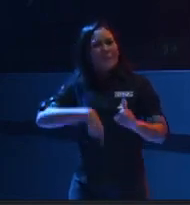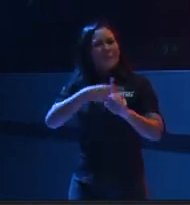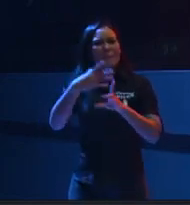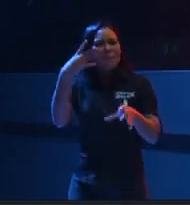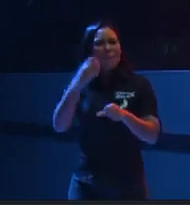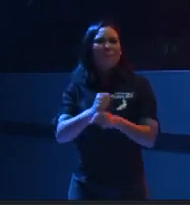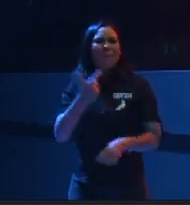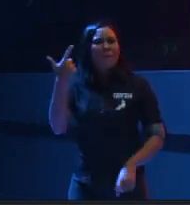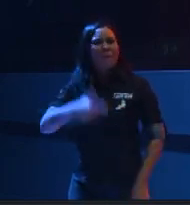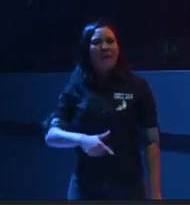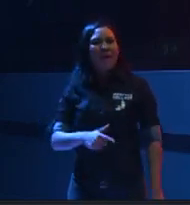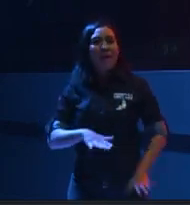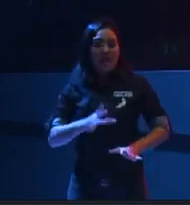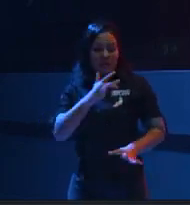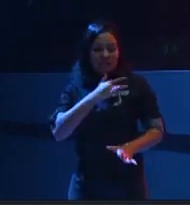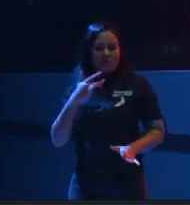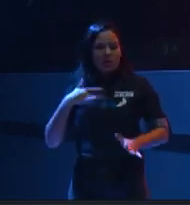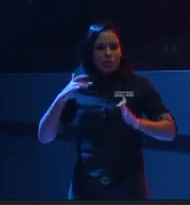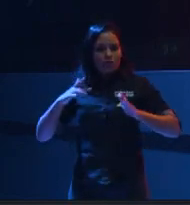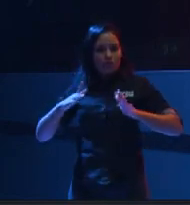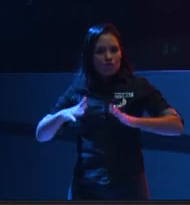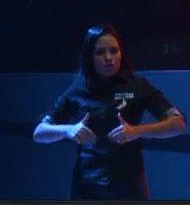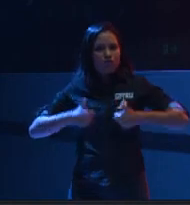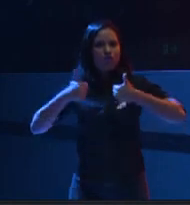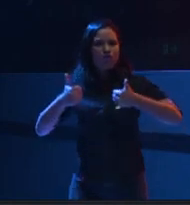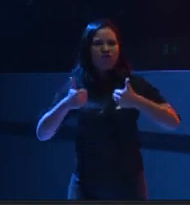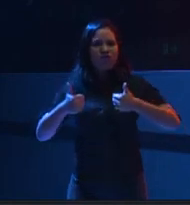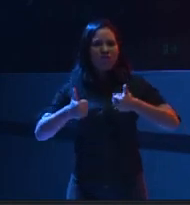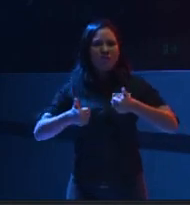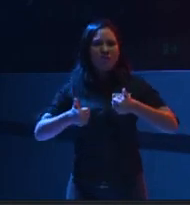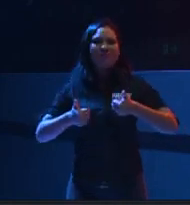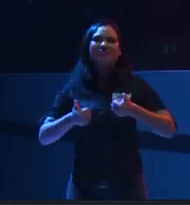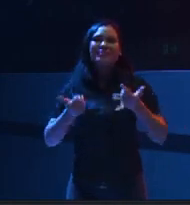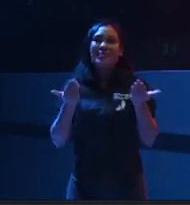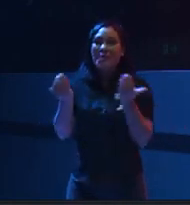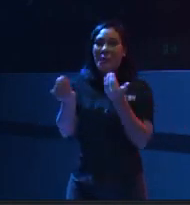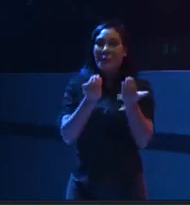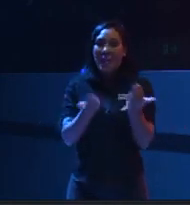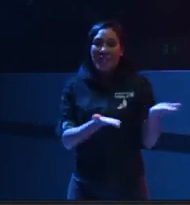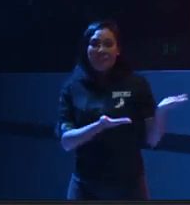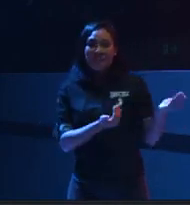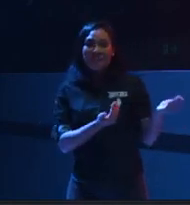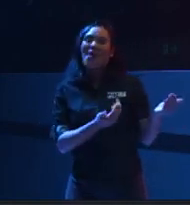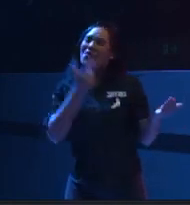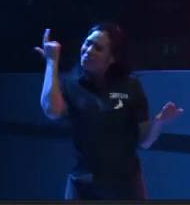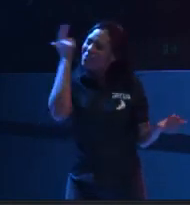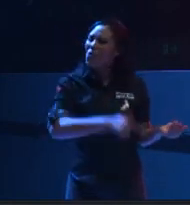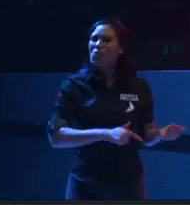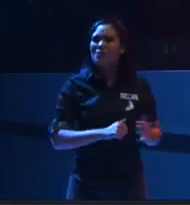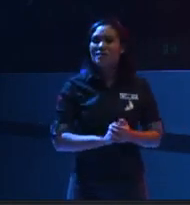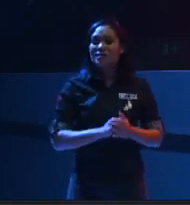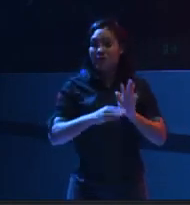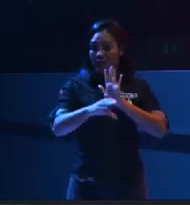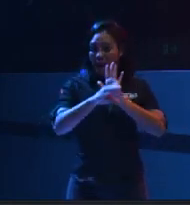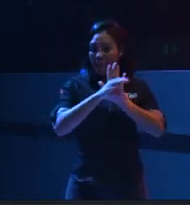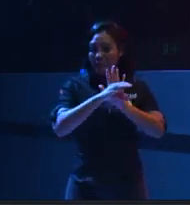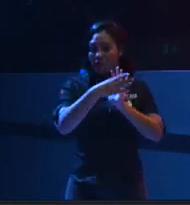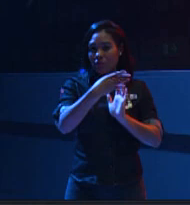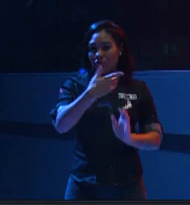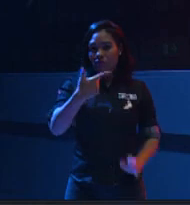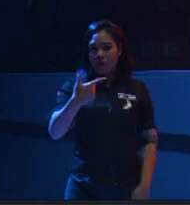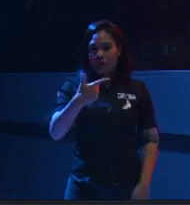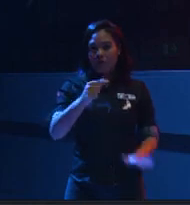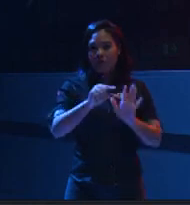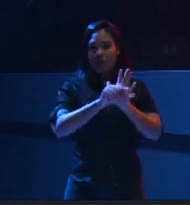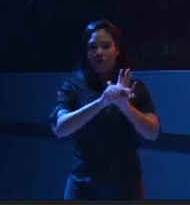tudo à sua saúde fica plena ele fica como que um jovem agora no seu corpo e aí lá no Capítulo 42 Versículo